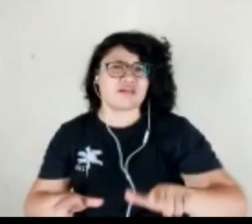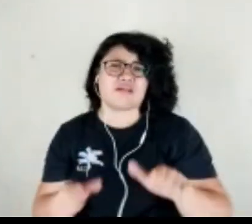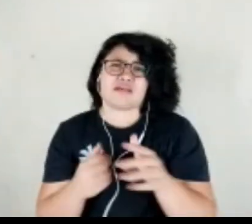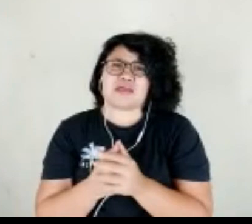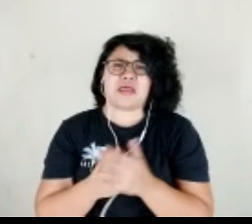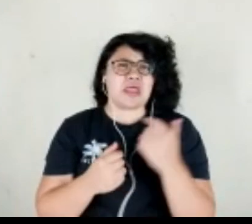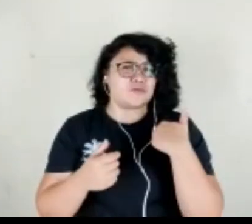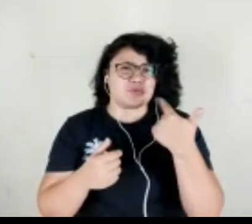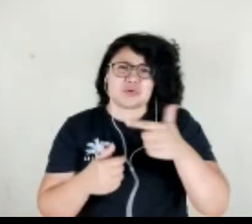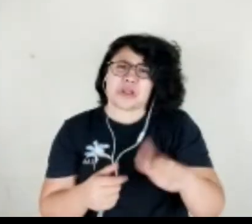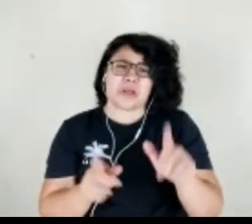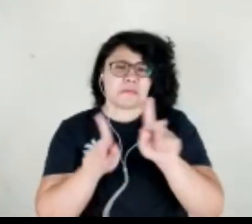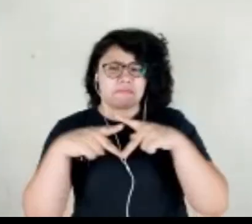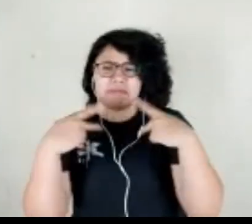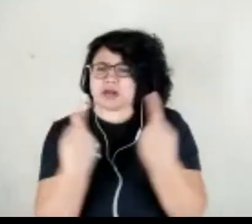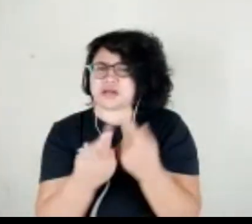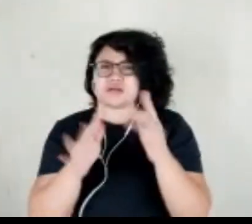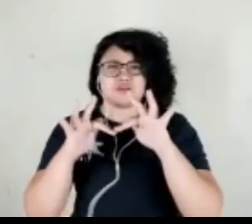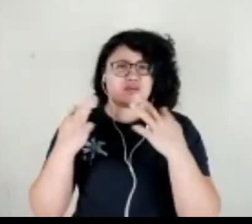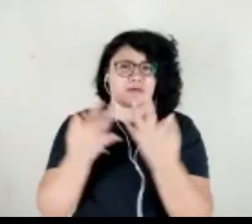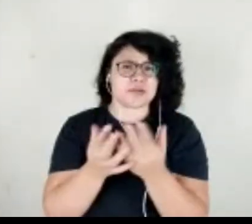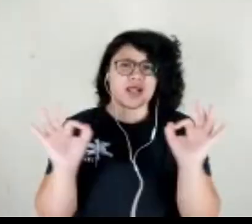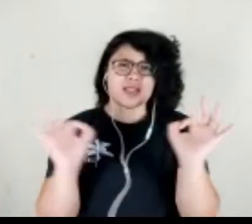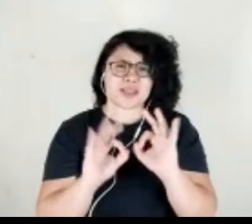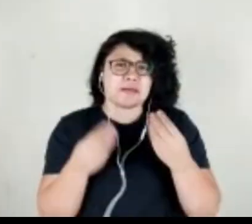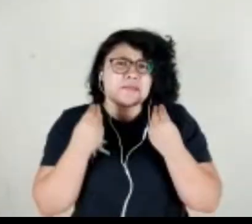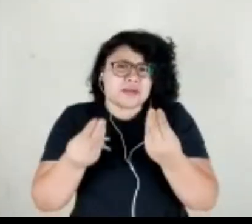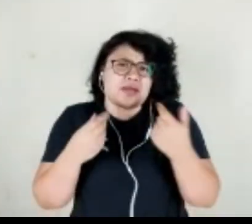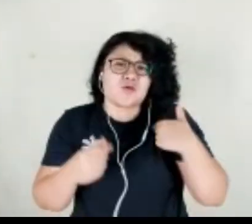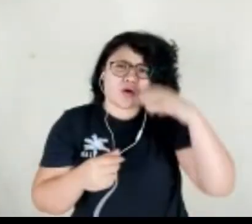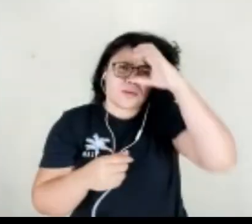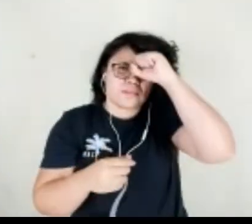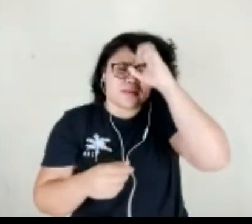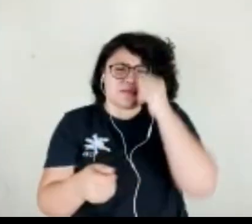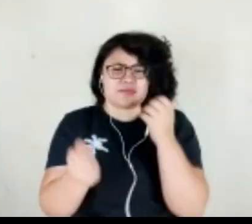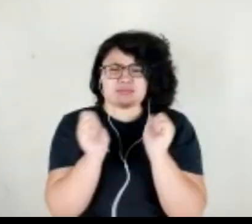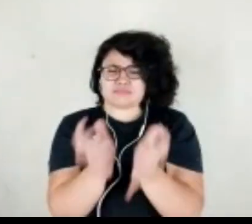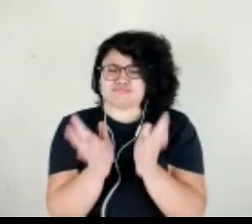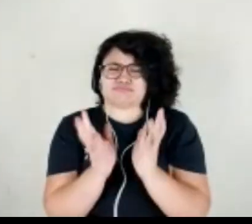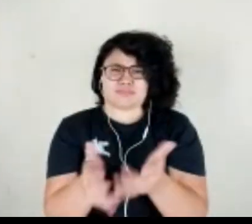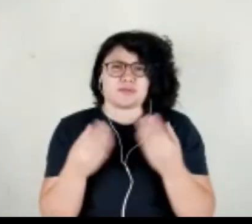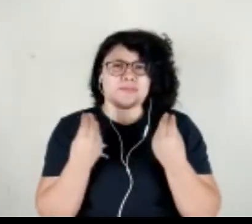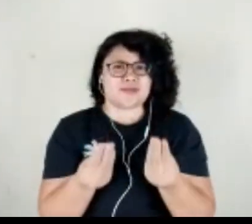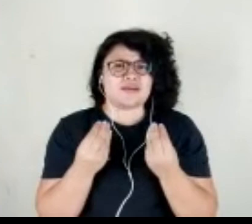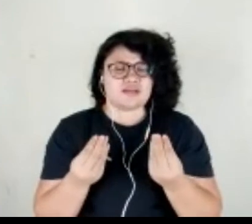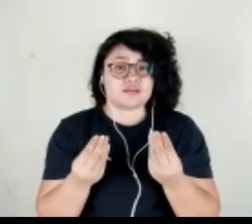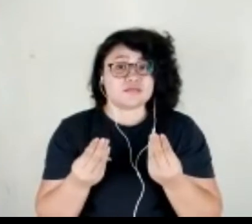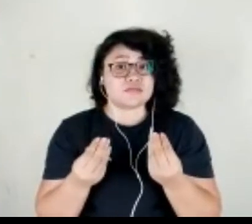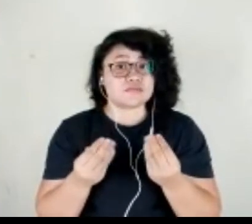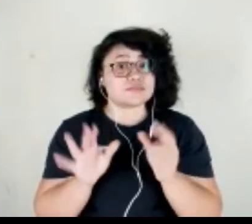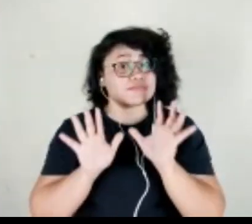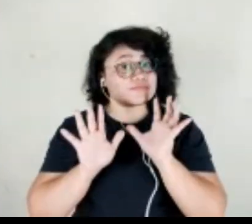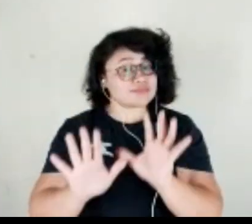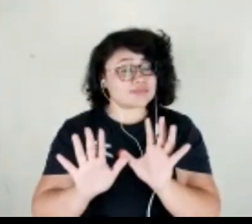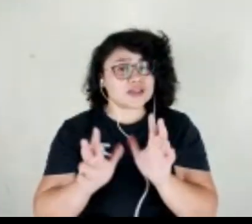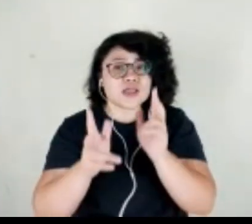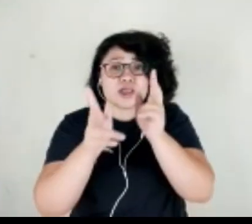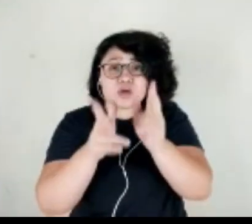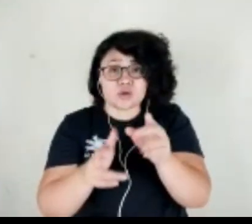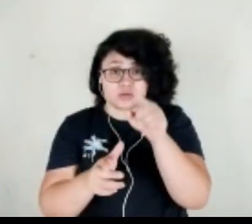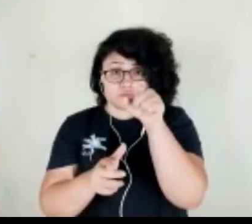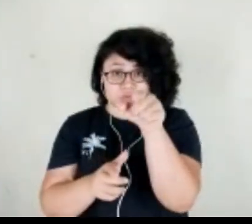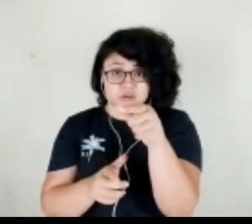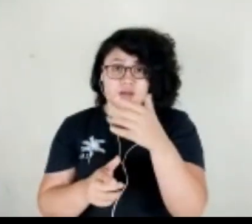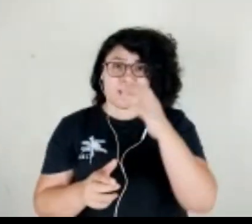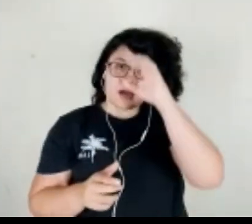conheço ninguém, eu não tenho parente, eu não tenho amigo surdo. Para que eu vou ter que aprender essa língua?